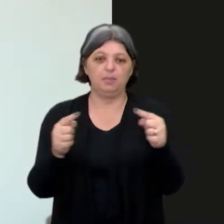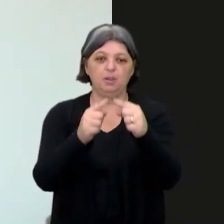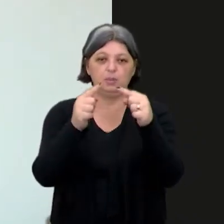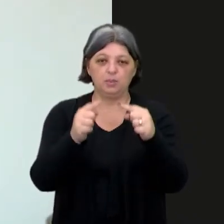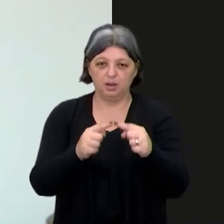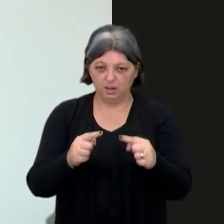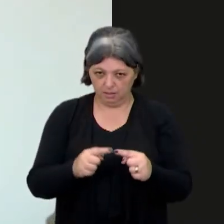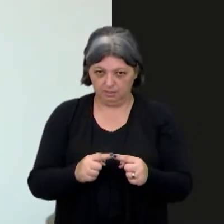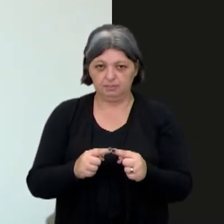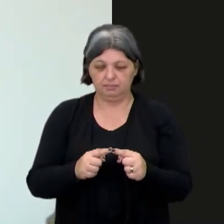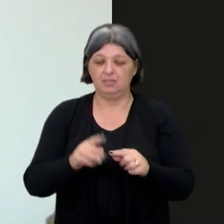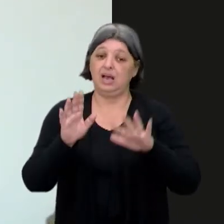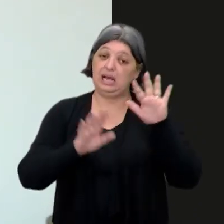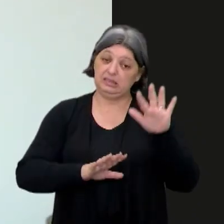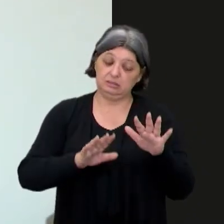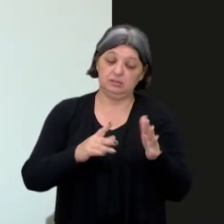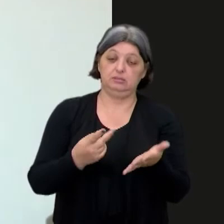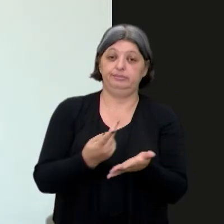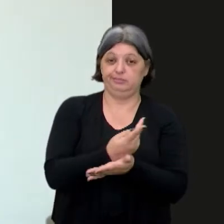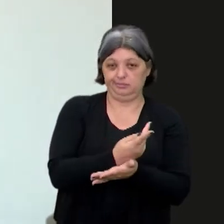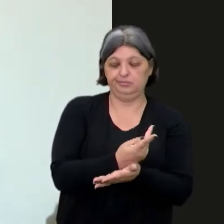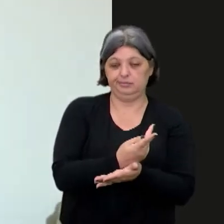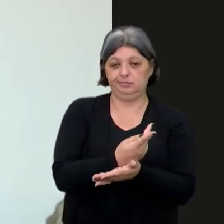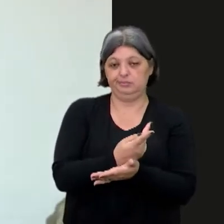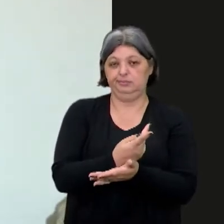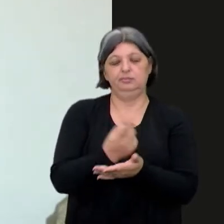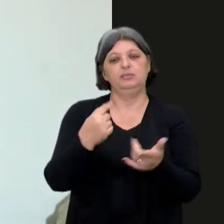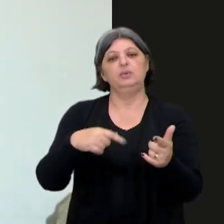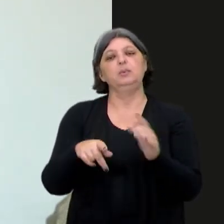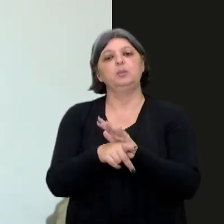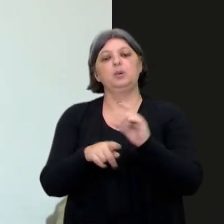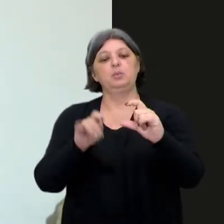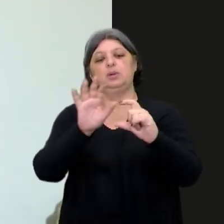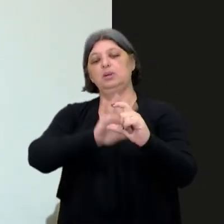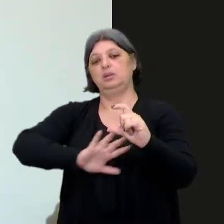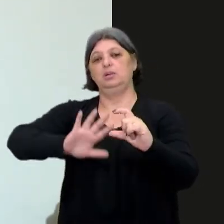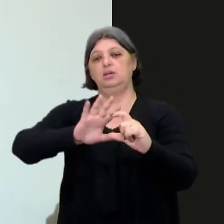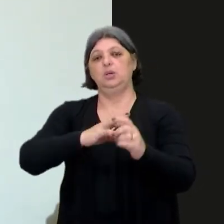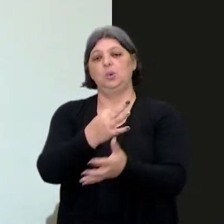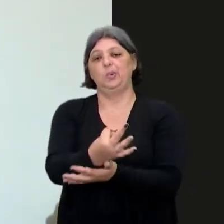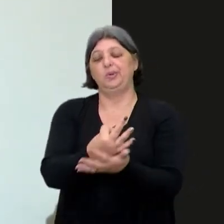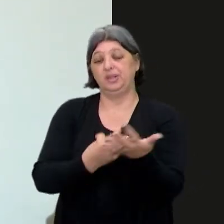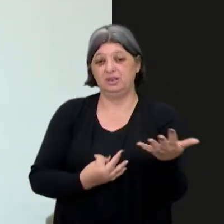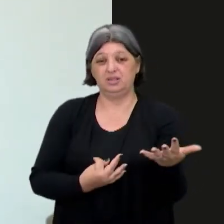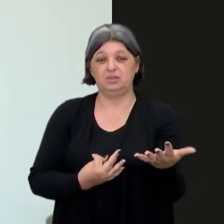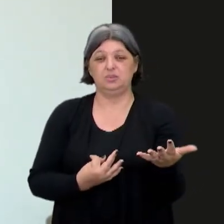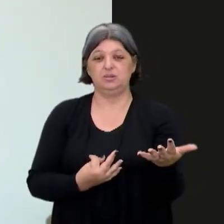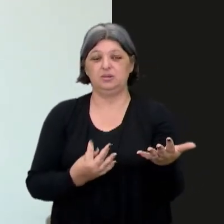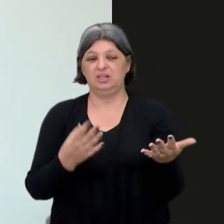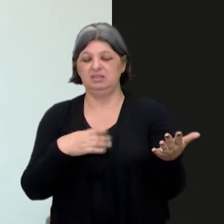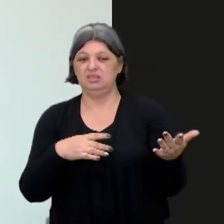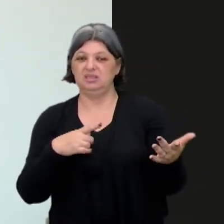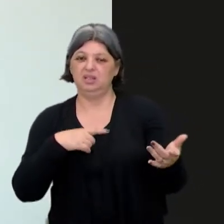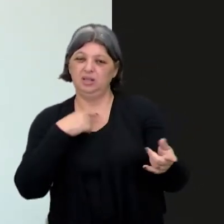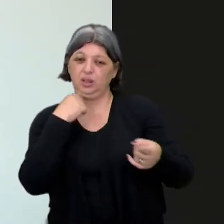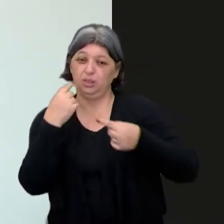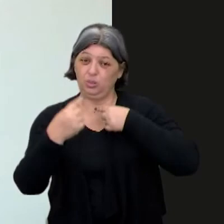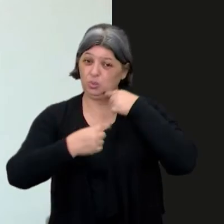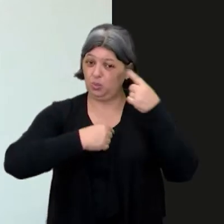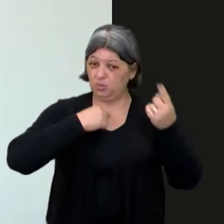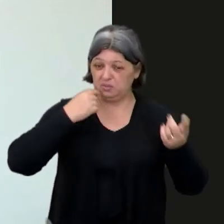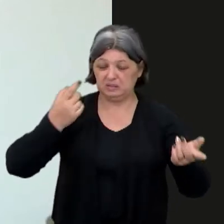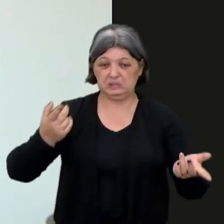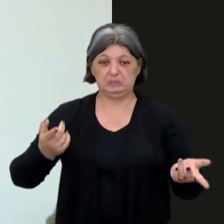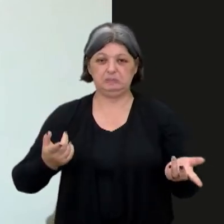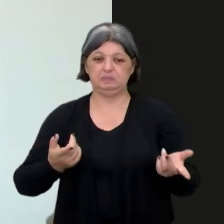de criar um engano, né? Muitas vezes tu pode escrever uma charge onde o texto possa deixar alguma dúvida e criar